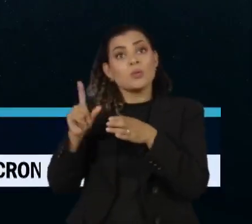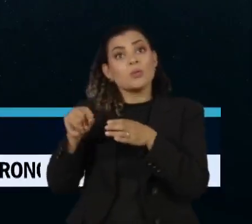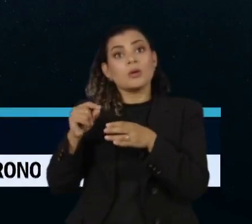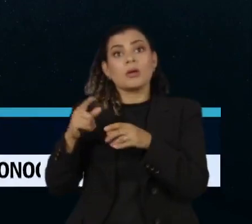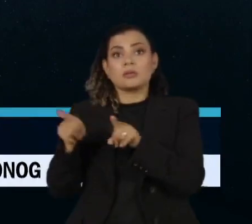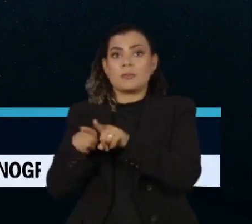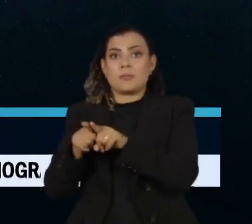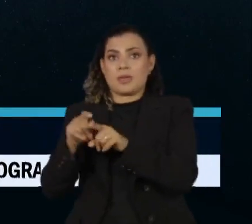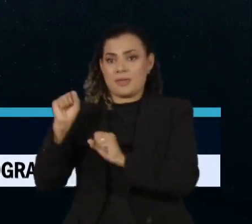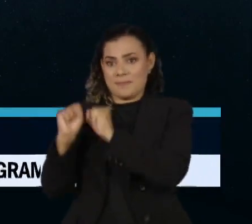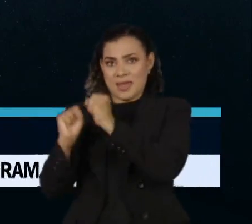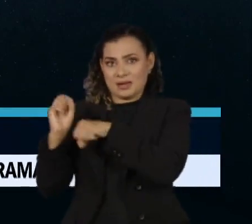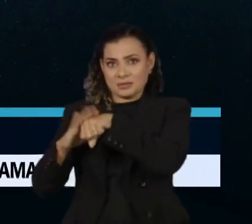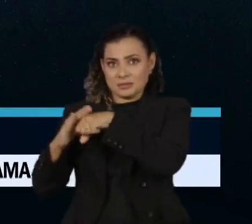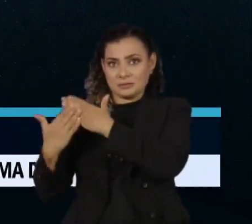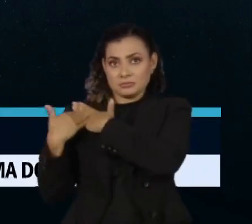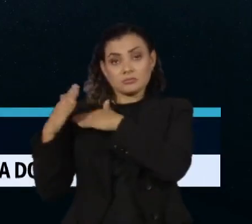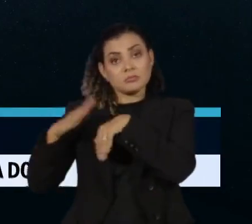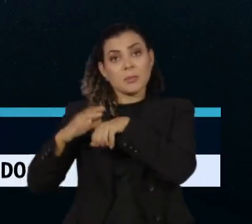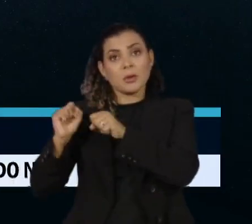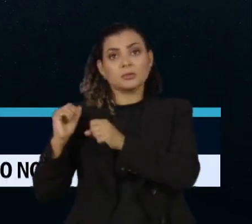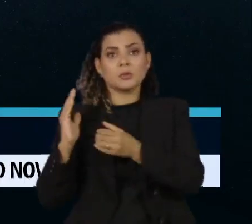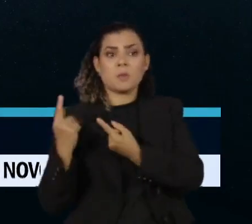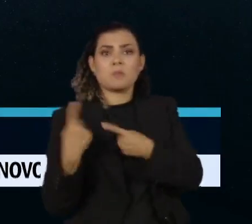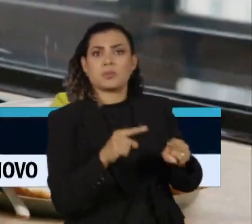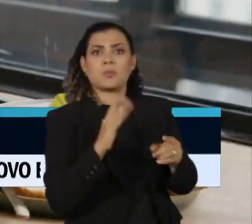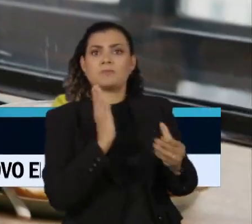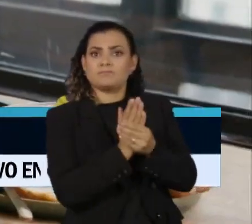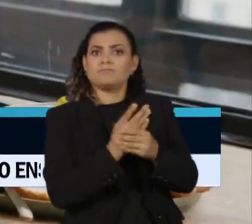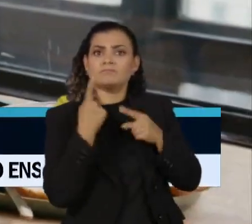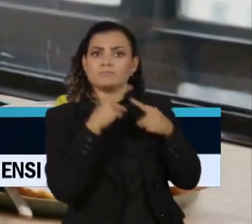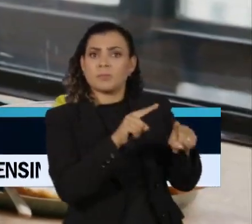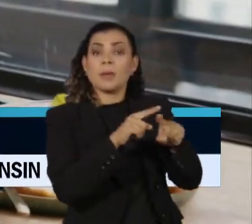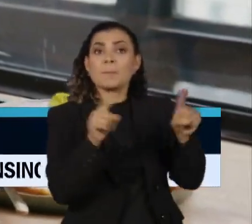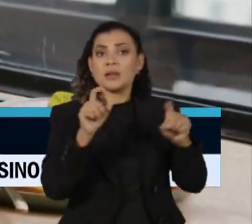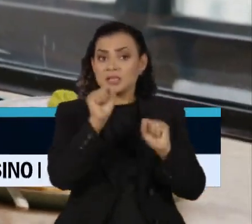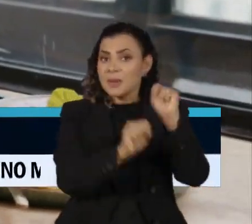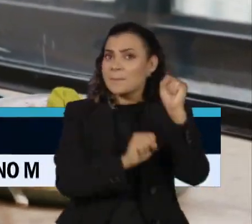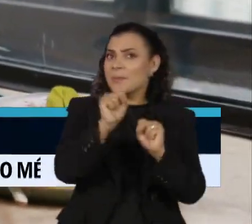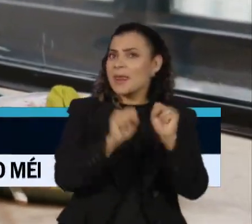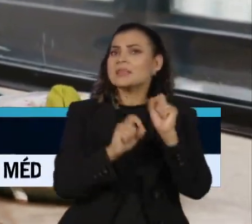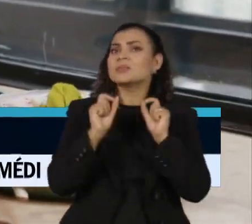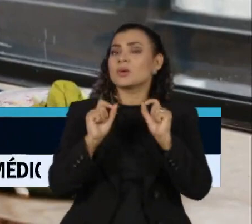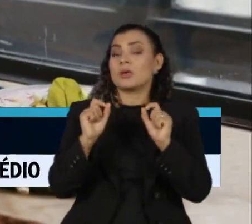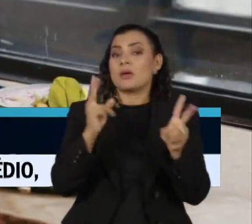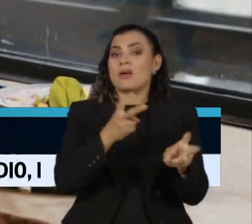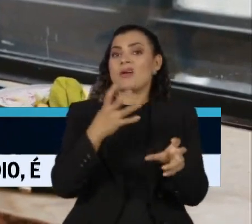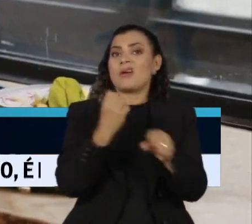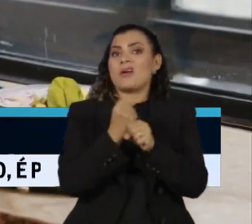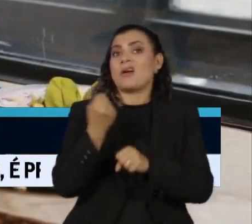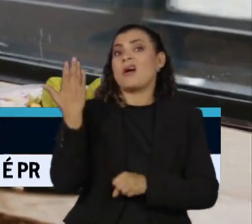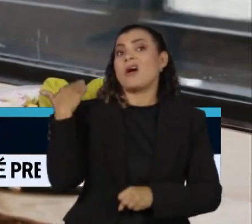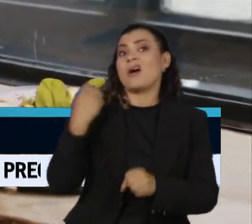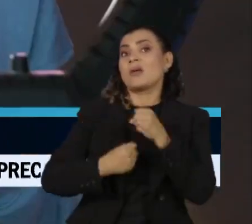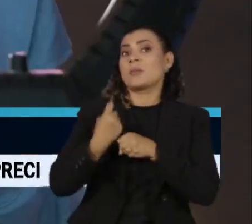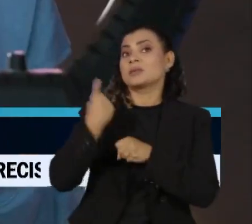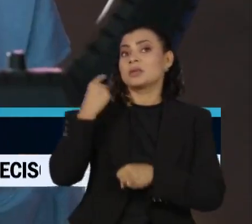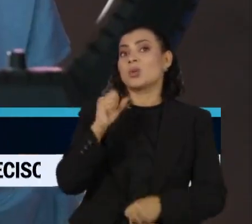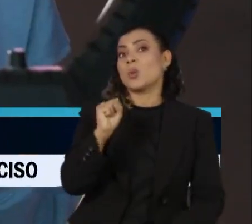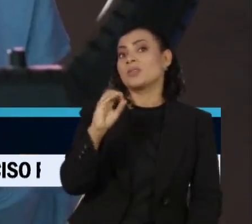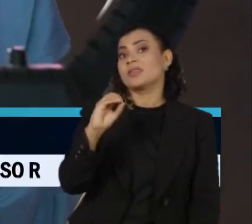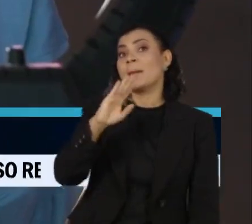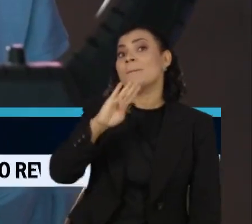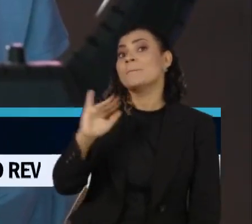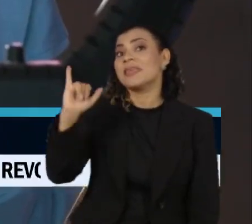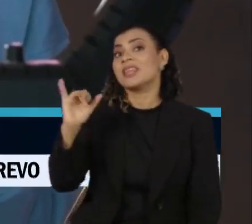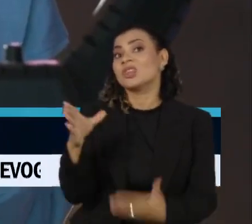britânica. A multa pode parecer pesada aos olhos do público, mas para uma empresa cuja receita no ano passado foi de 80 bilhões de dólares,